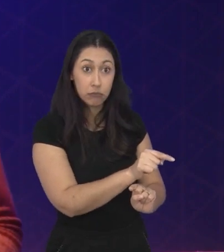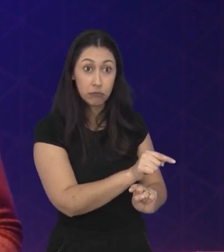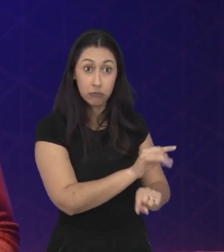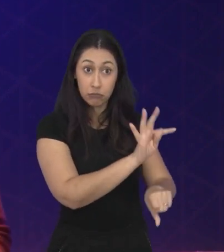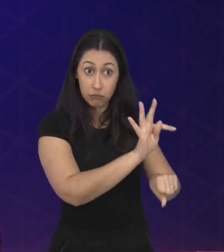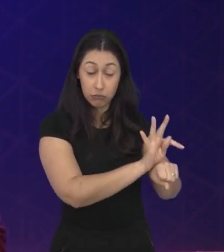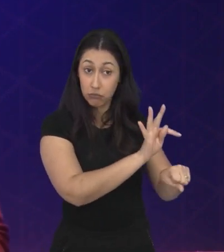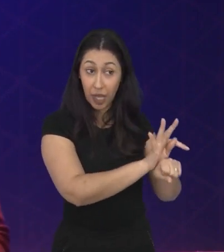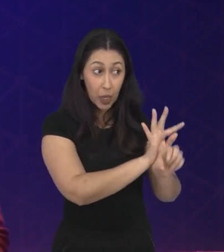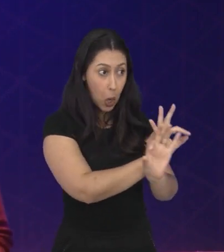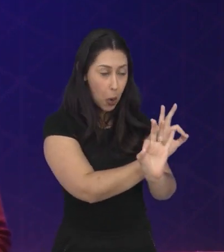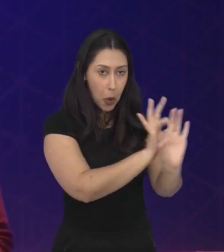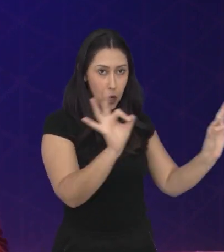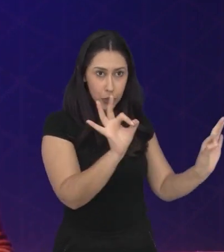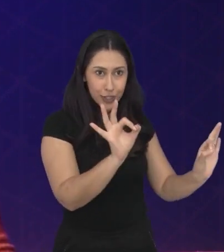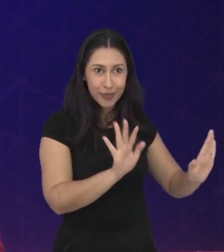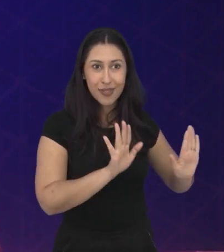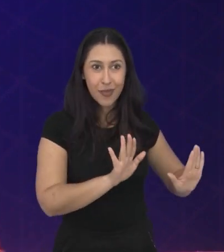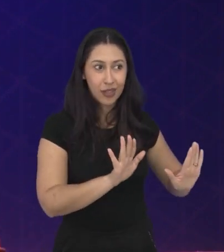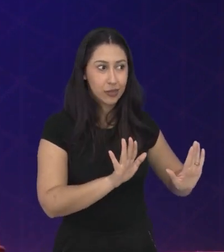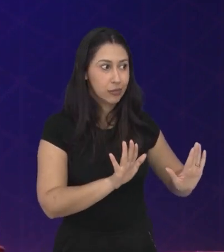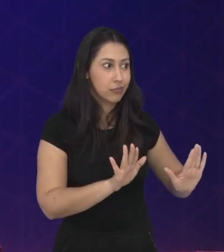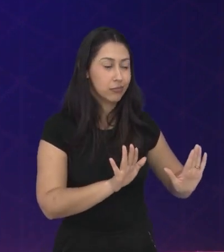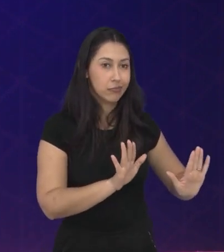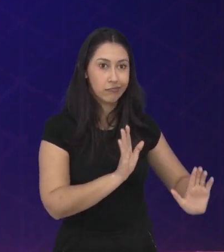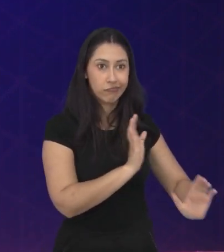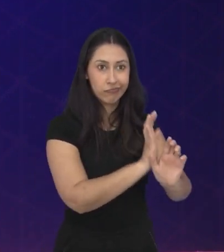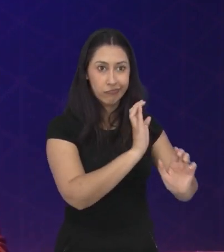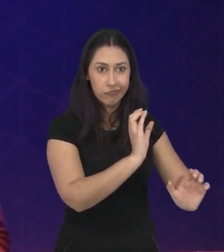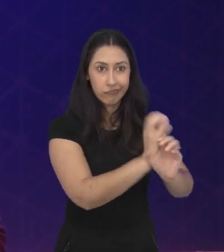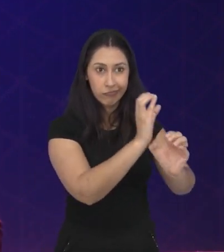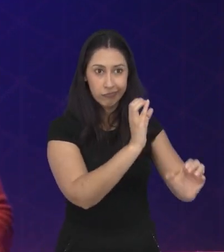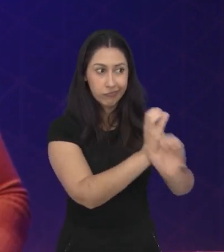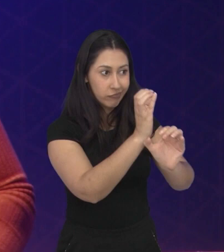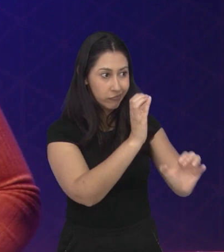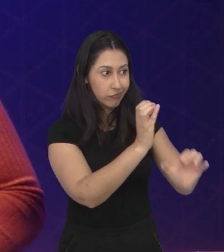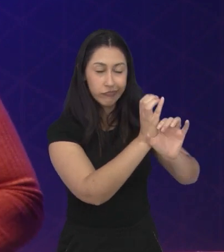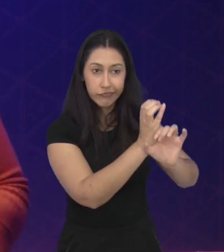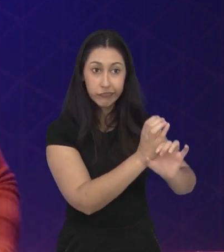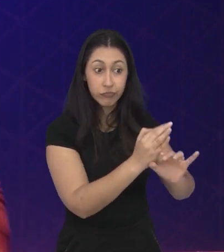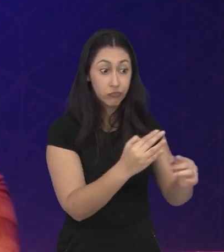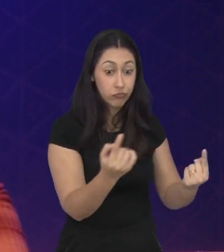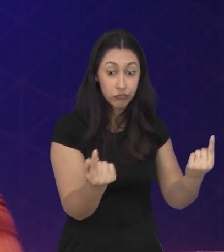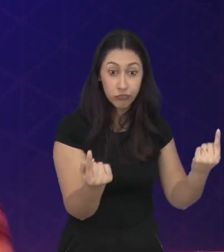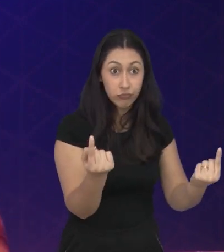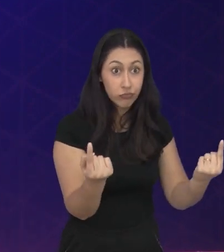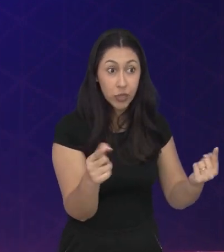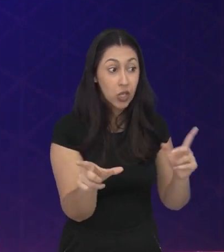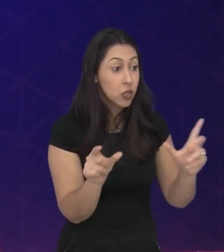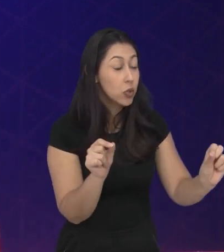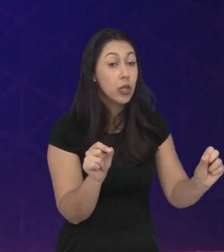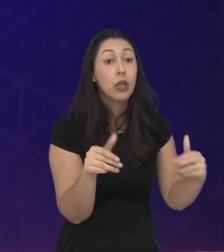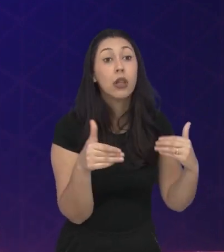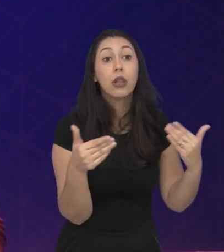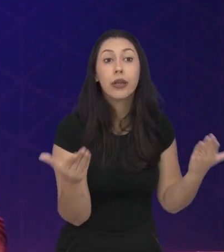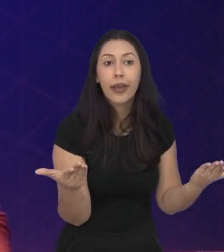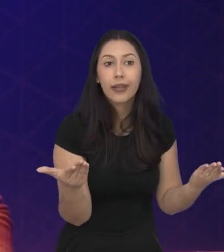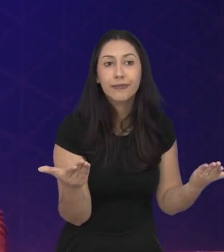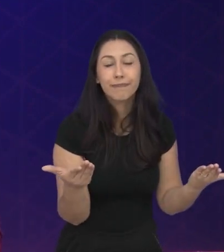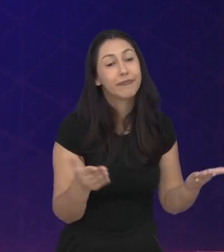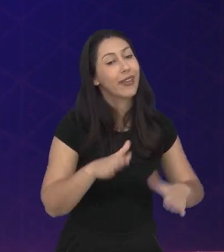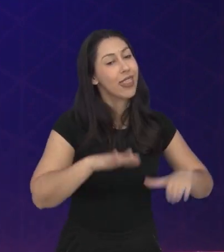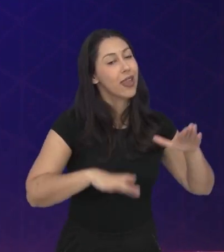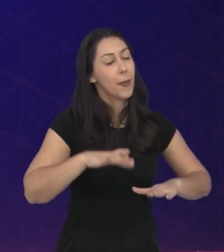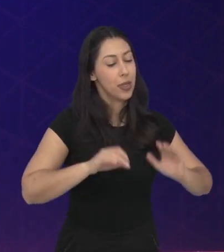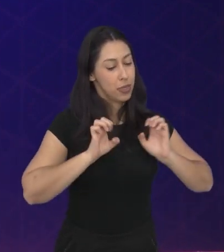ali pelo né, quem tem um bom desempenho técnico, mas também não é bom com as outras pessoas, né? Então tá aí